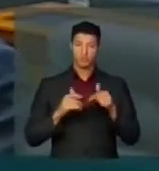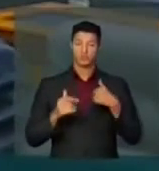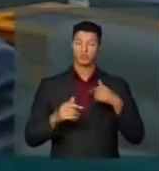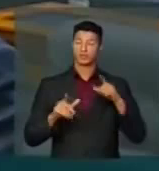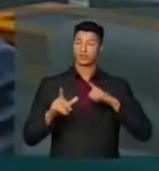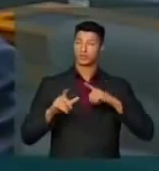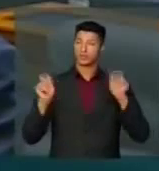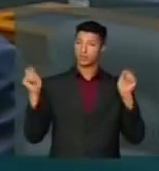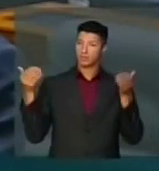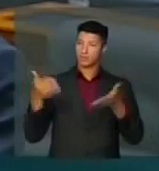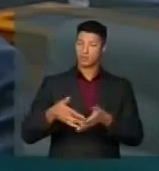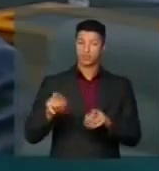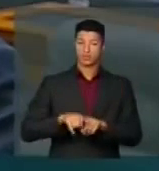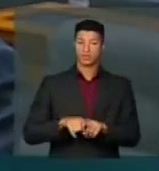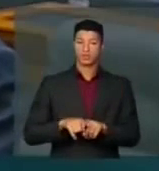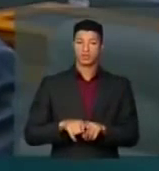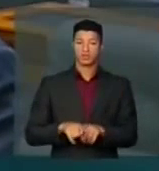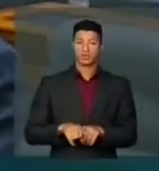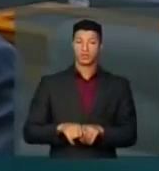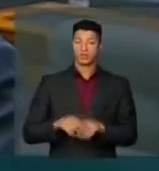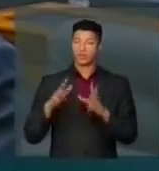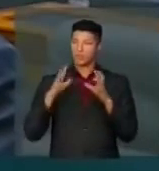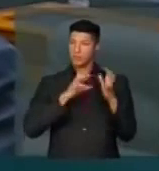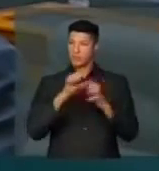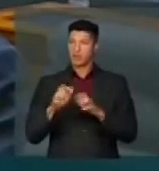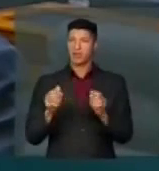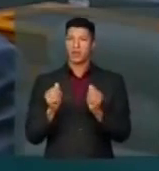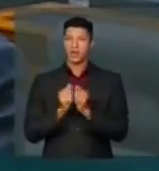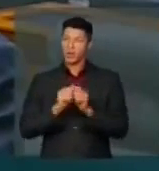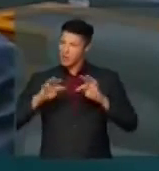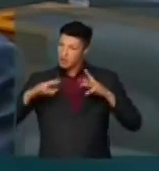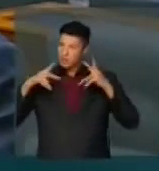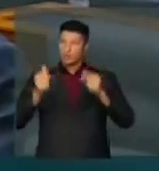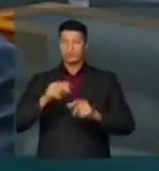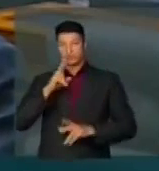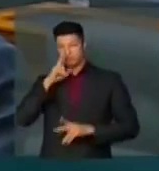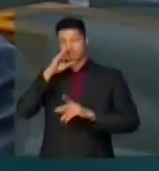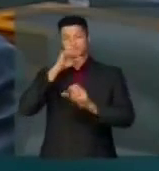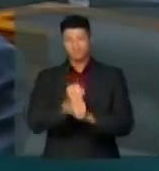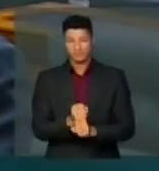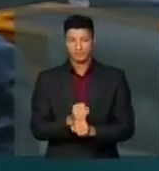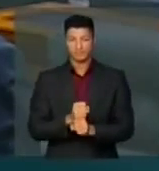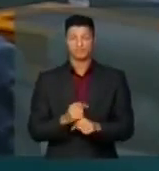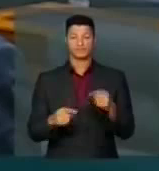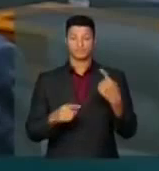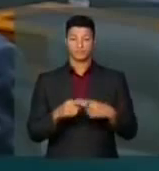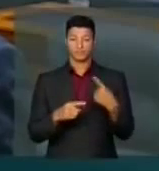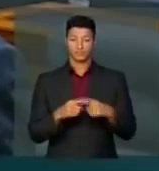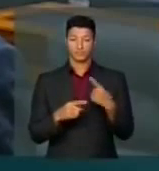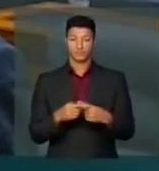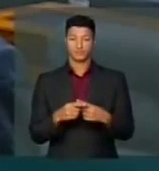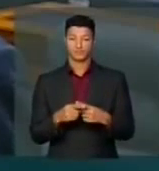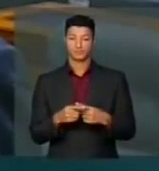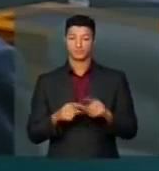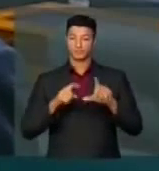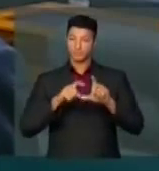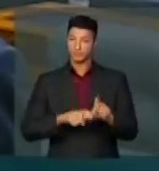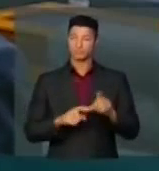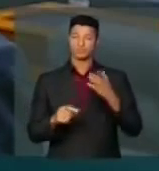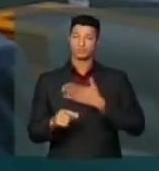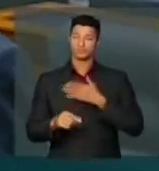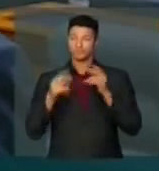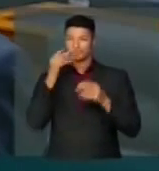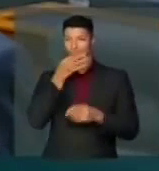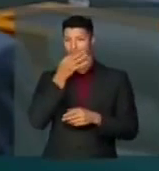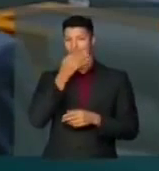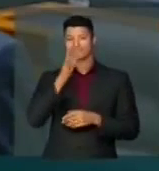tenho que vir aqui e brigar, presidente, com todas as forças, porque essa dívida, na minha